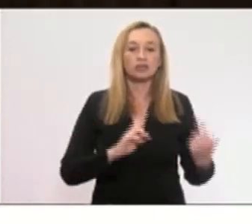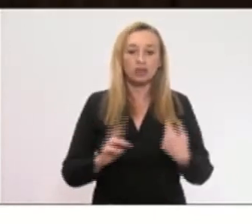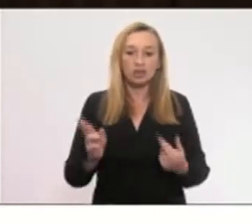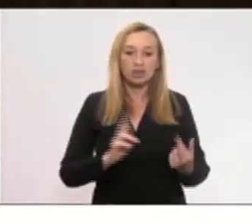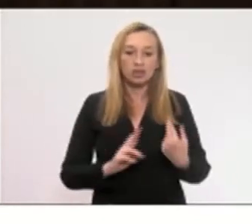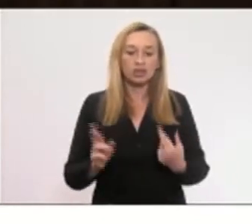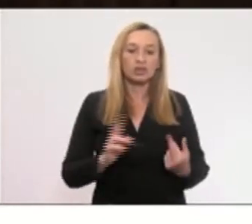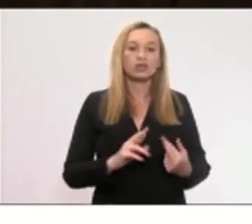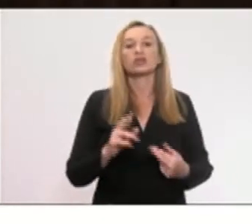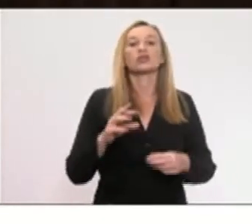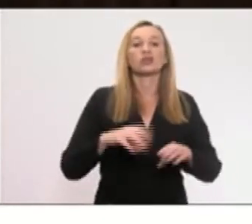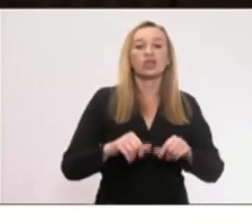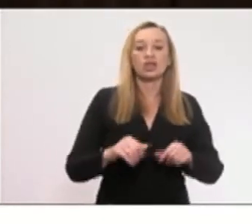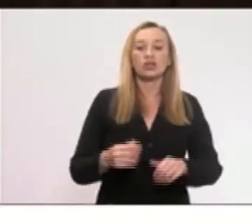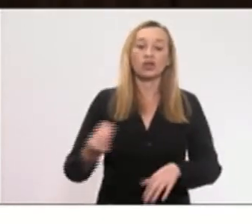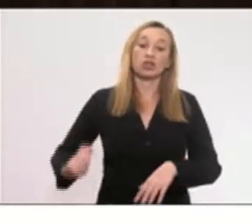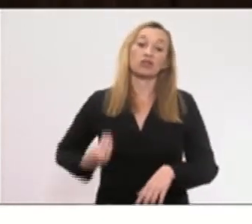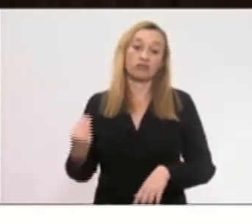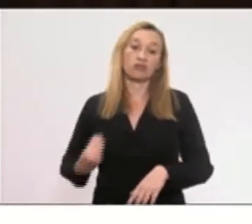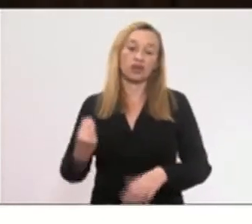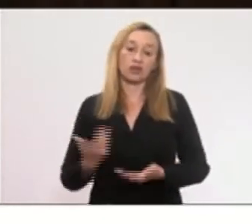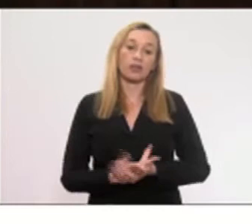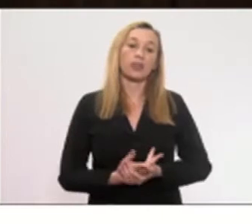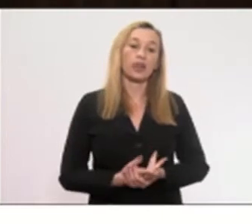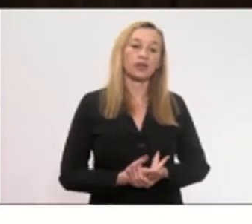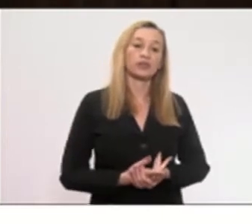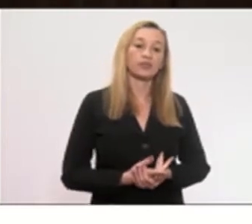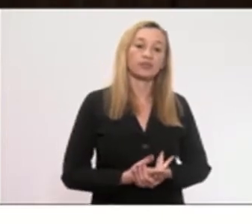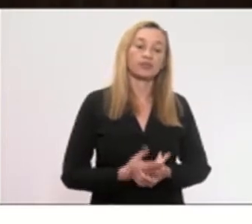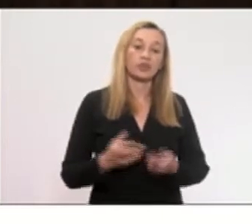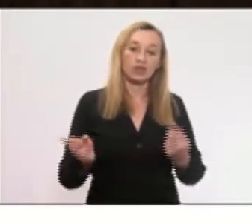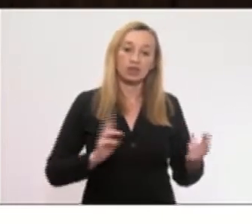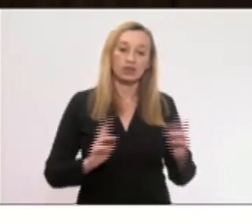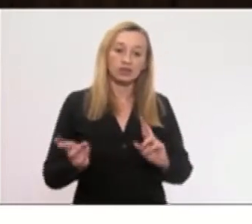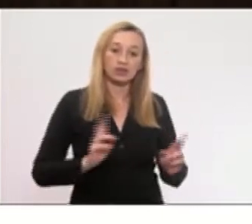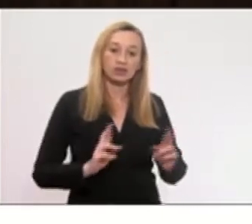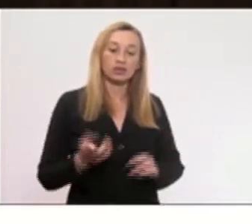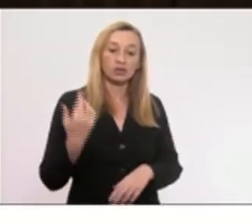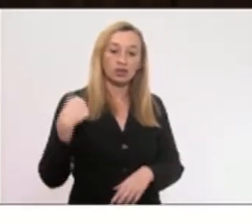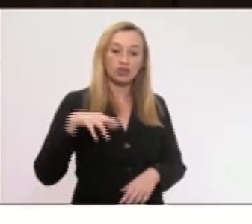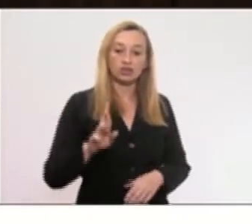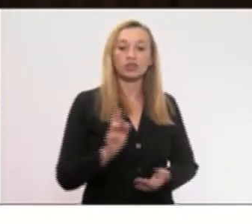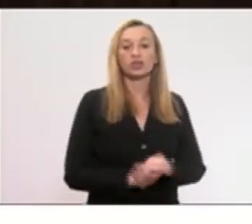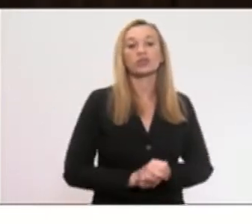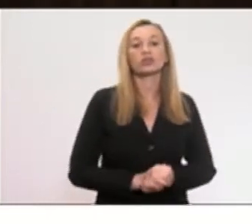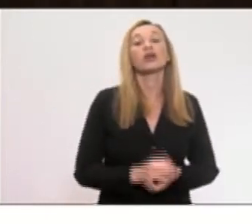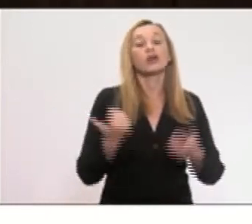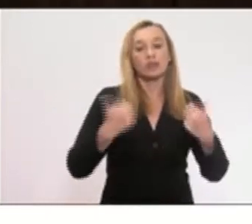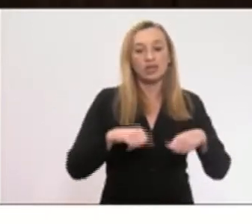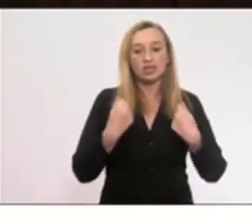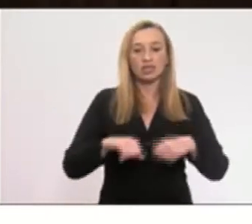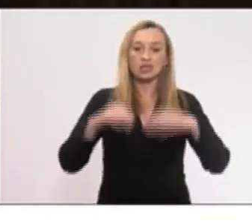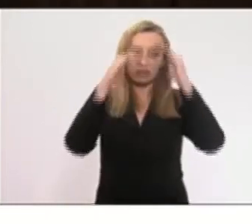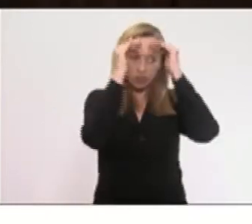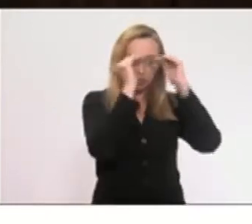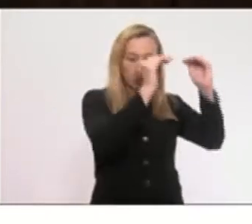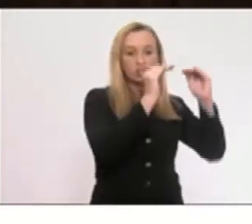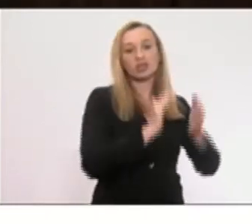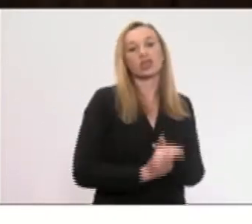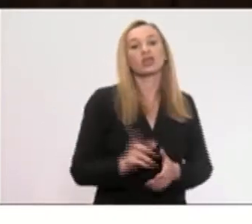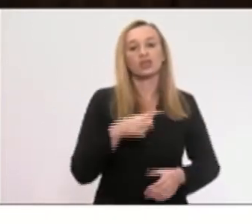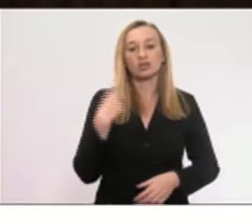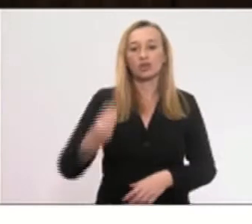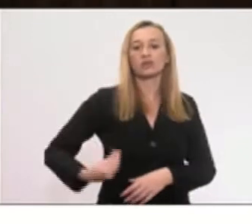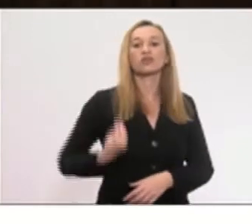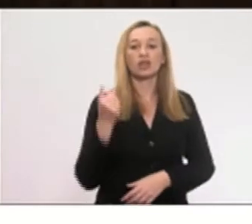umbilical com o território em que vivem, com as suas relações com o sagrado, que precisam ser respeitadas. Nós